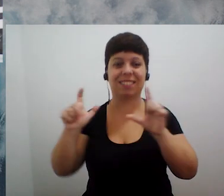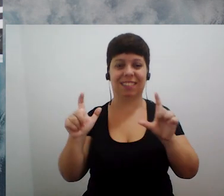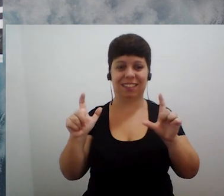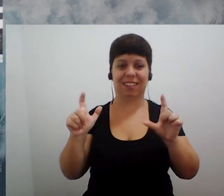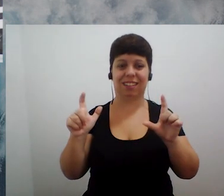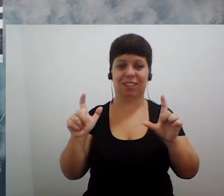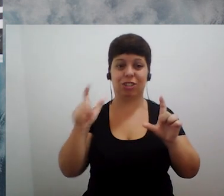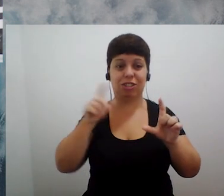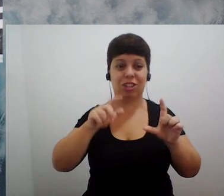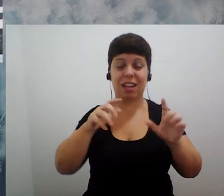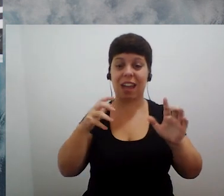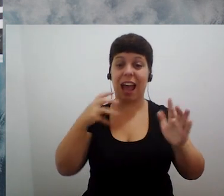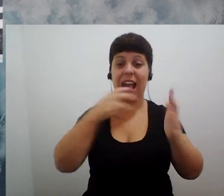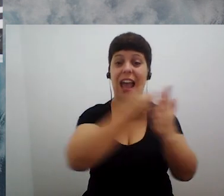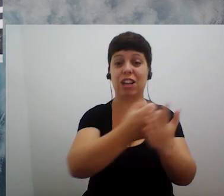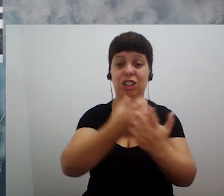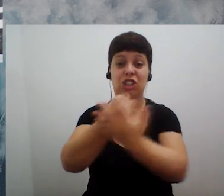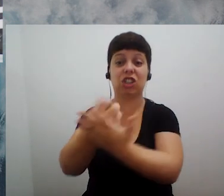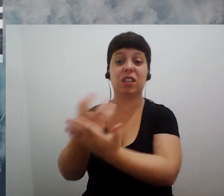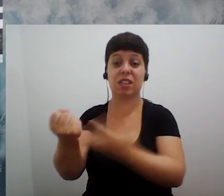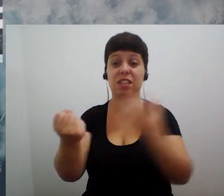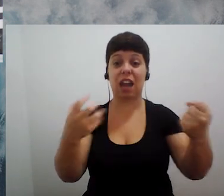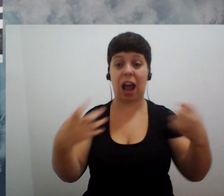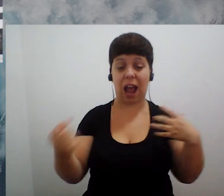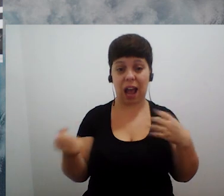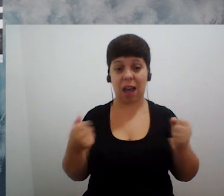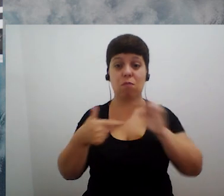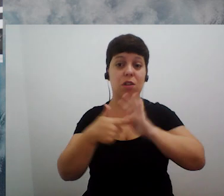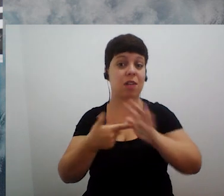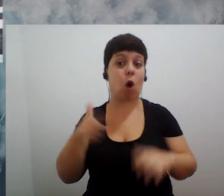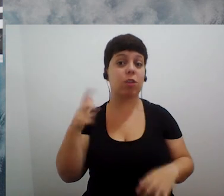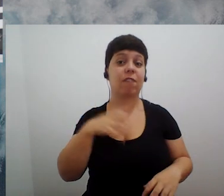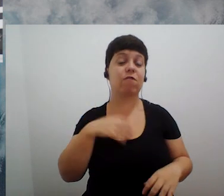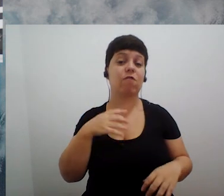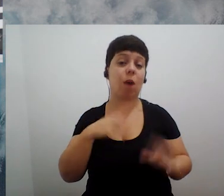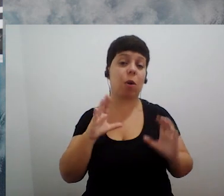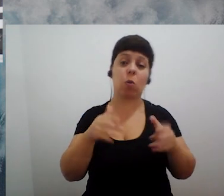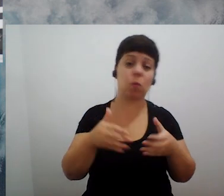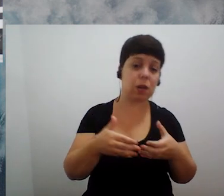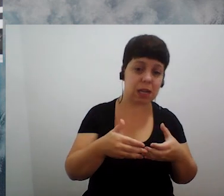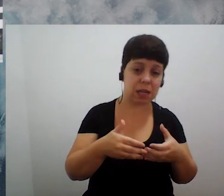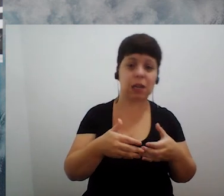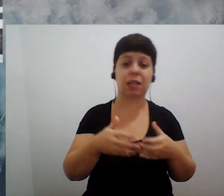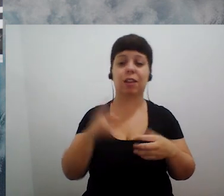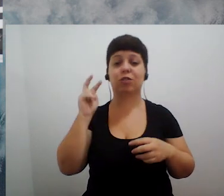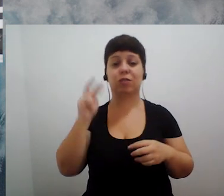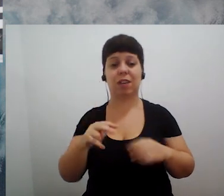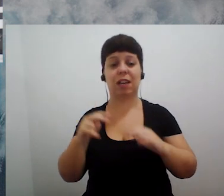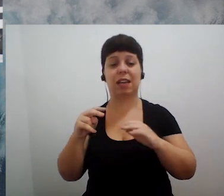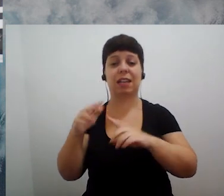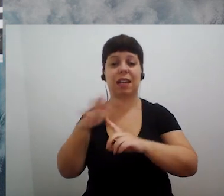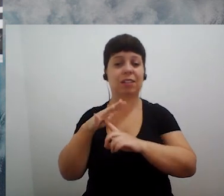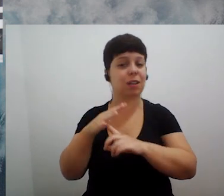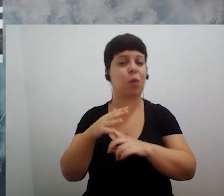para as pessoas uma outra forma de ver a comunidade, de ver a natureza. Conta para a gente como que